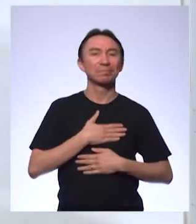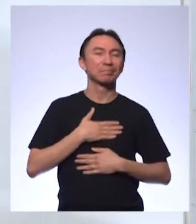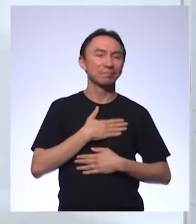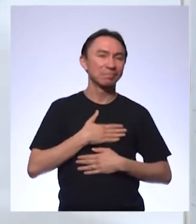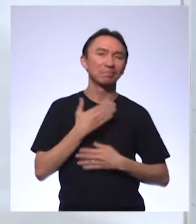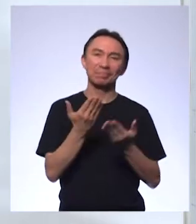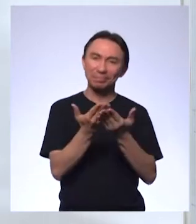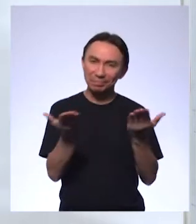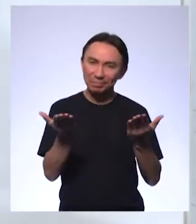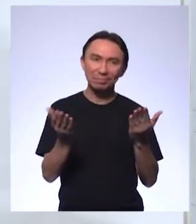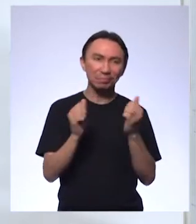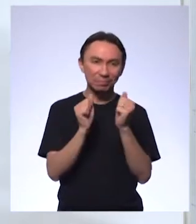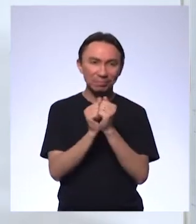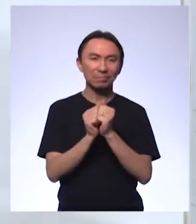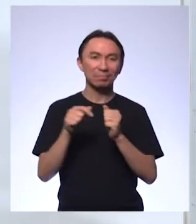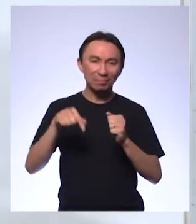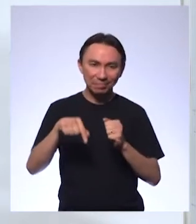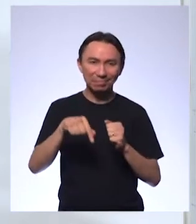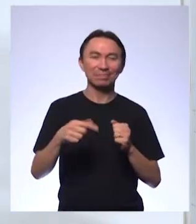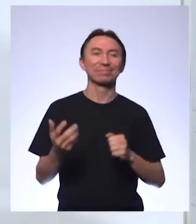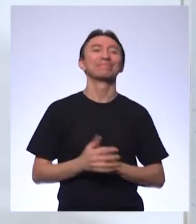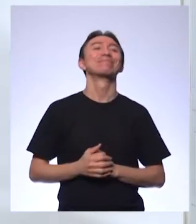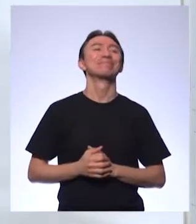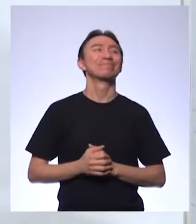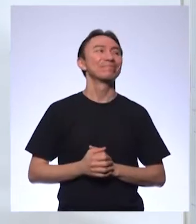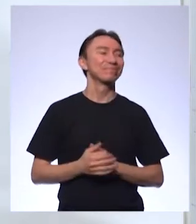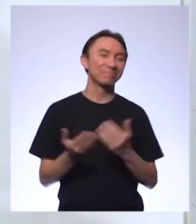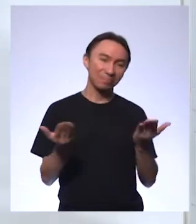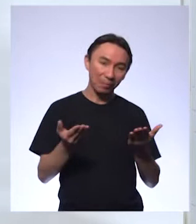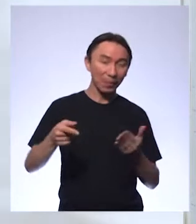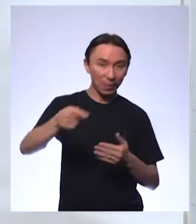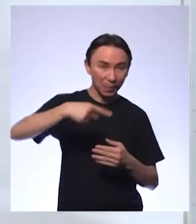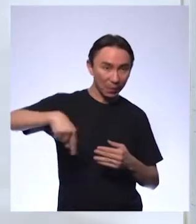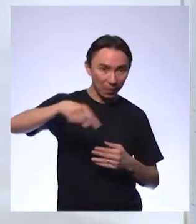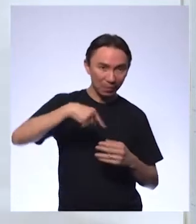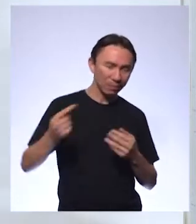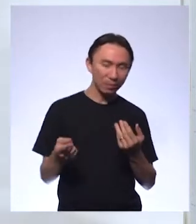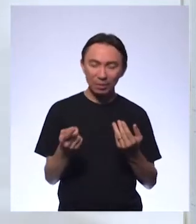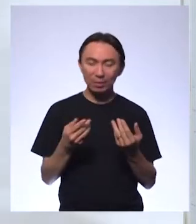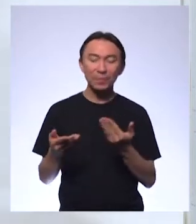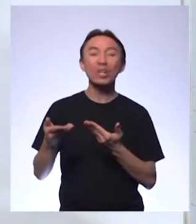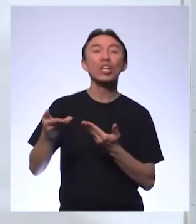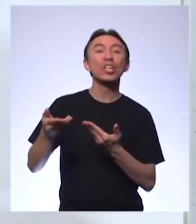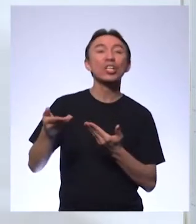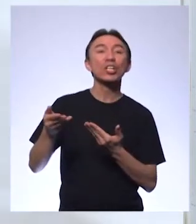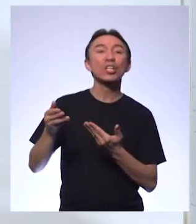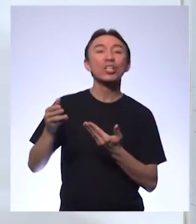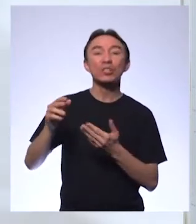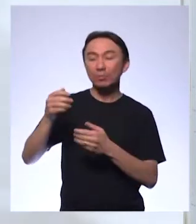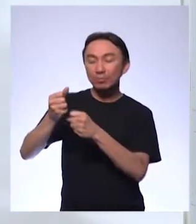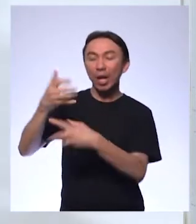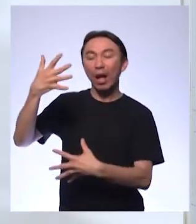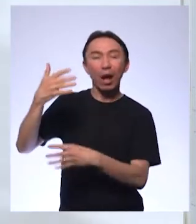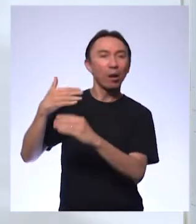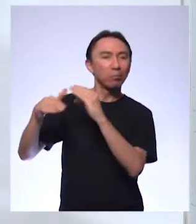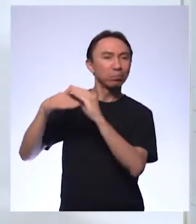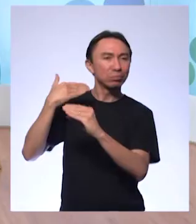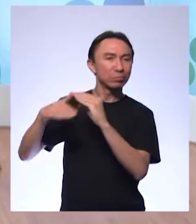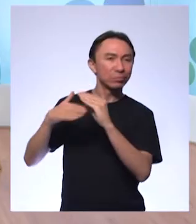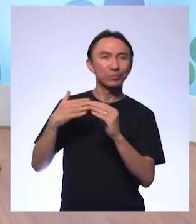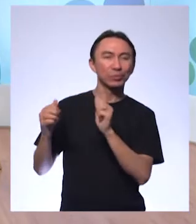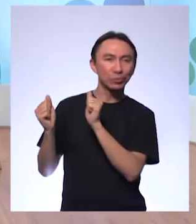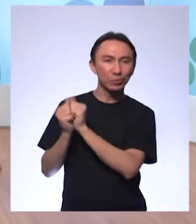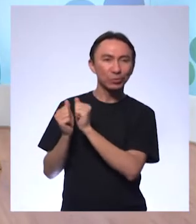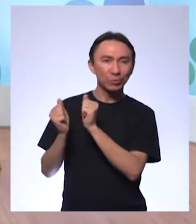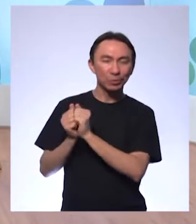nessa empreitada. E para fazer a interação com vocês aí no chat, temos aqui o nosso querido professor